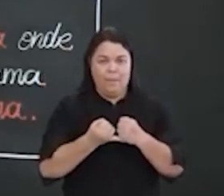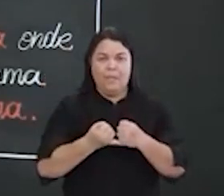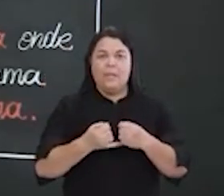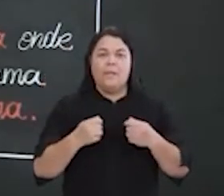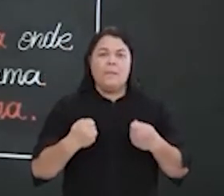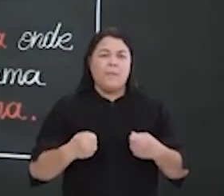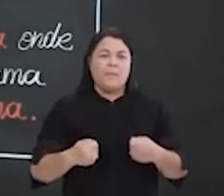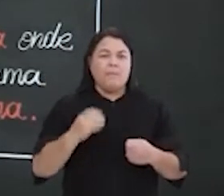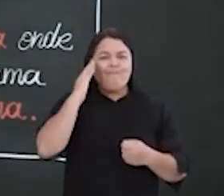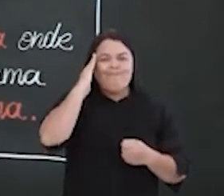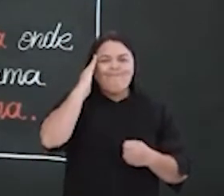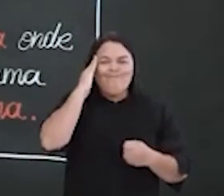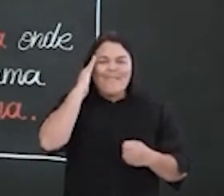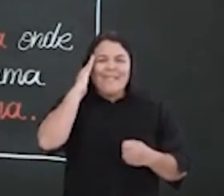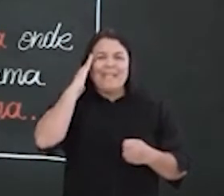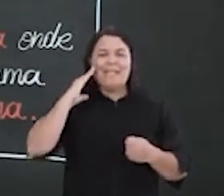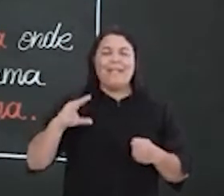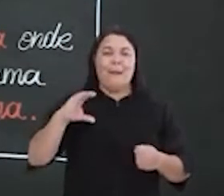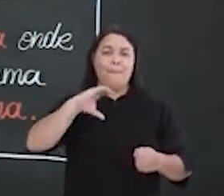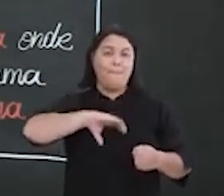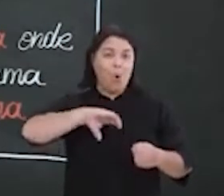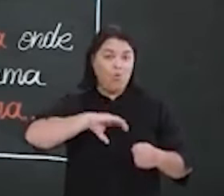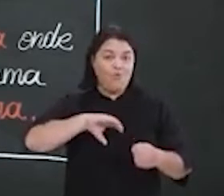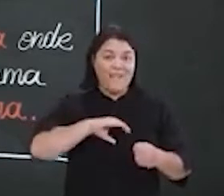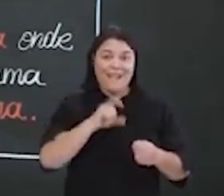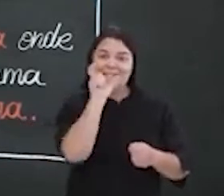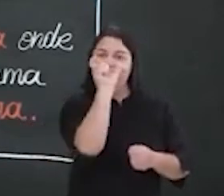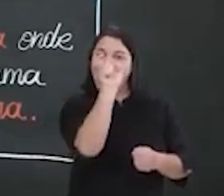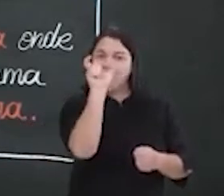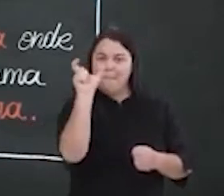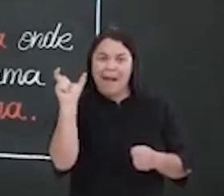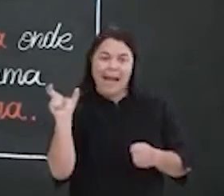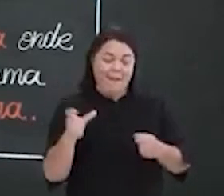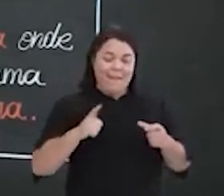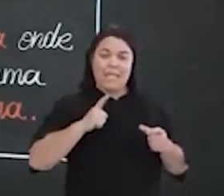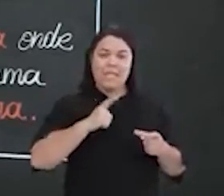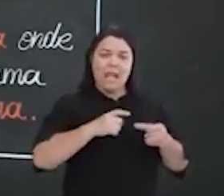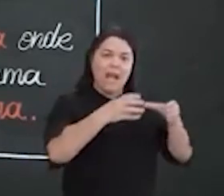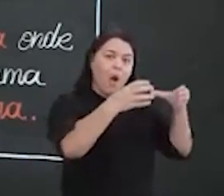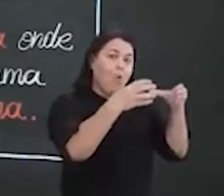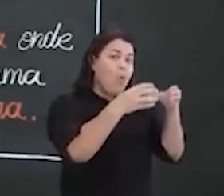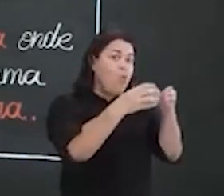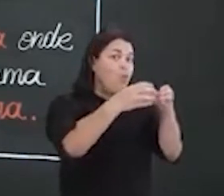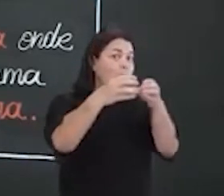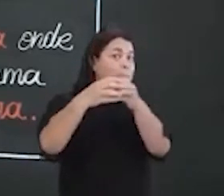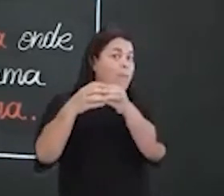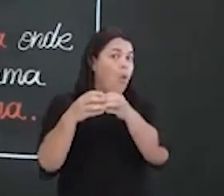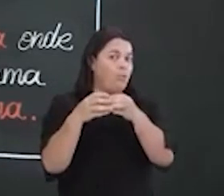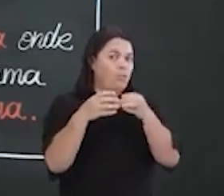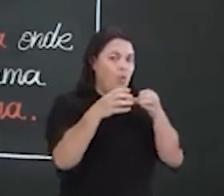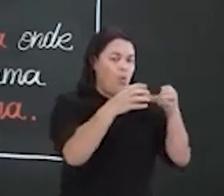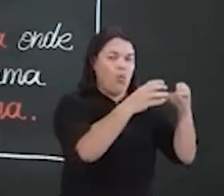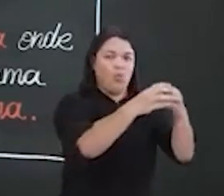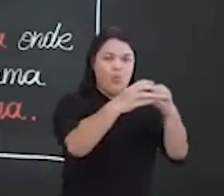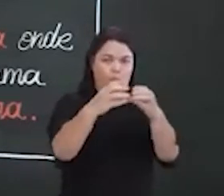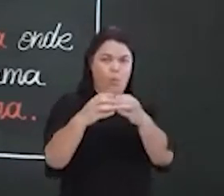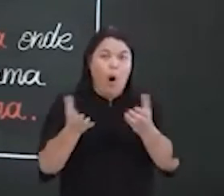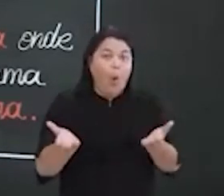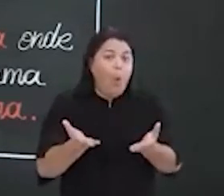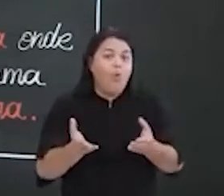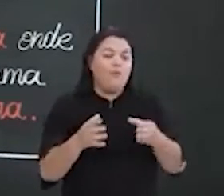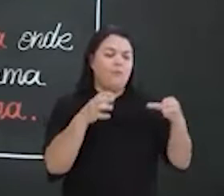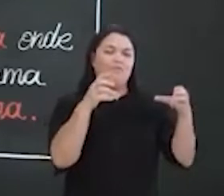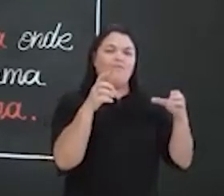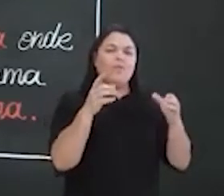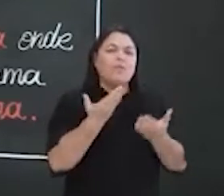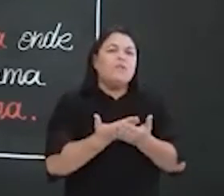portuguesa, dentro do ponto de vista da morfologia, elas são divididas em classes. Então, eu posso dizer para você que a aula de hoje é sobre a classe